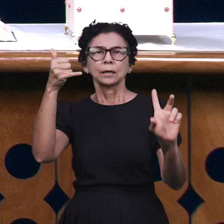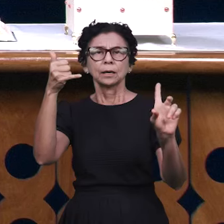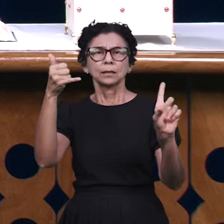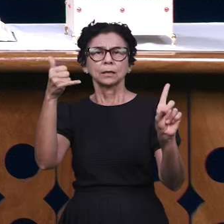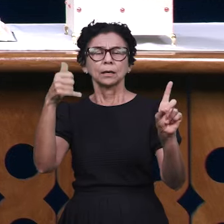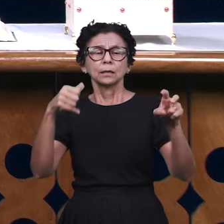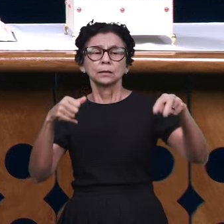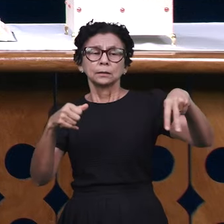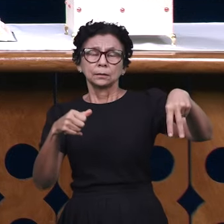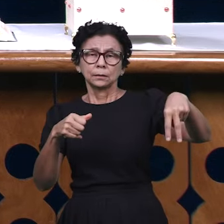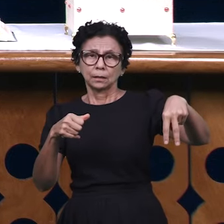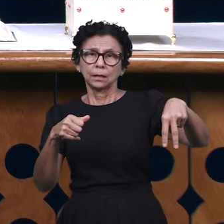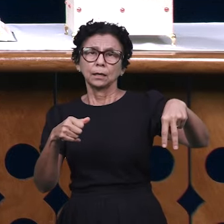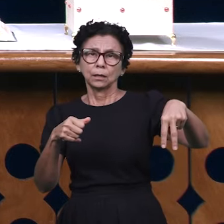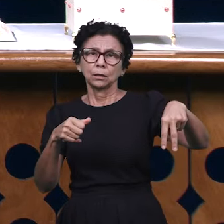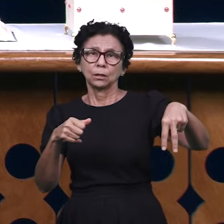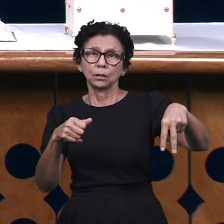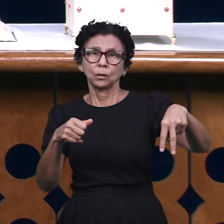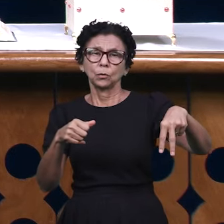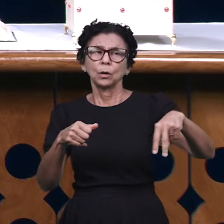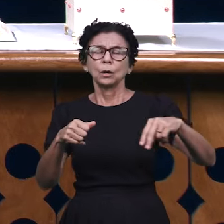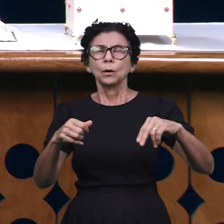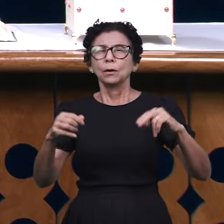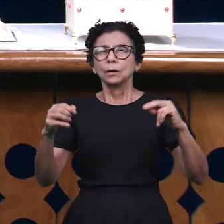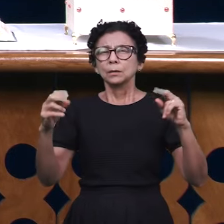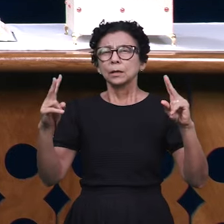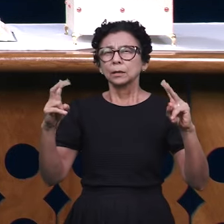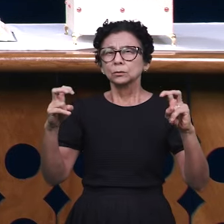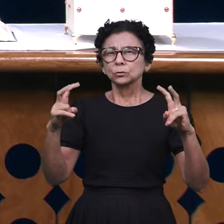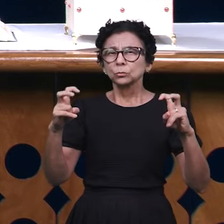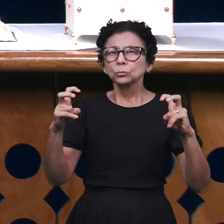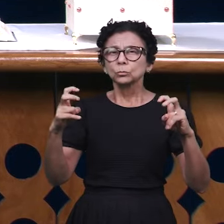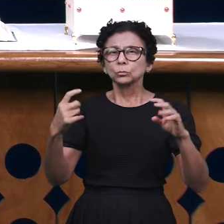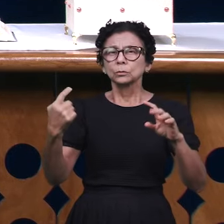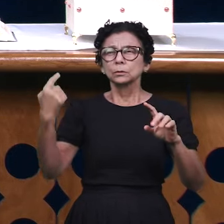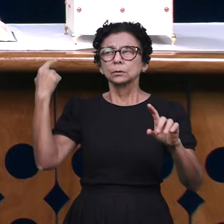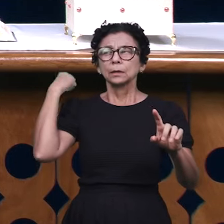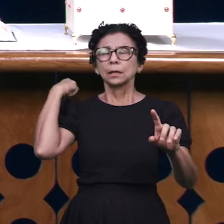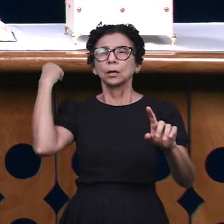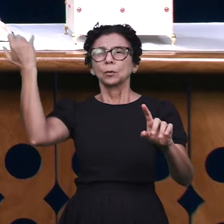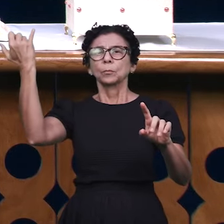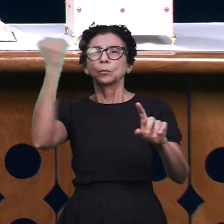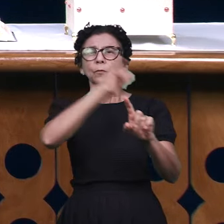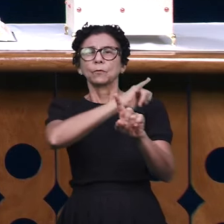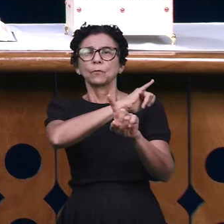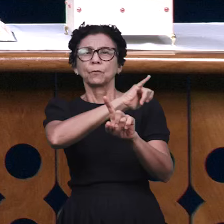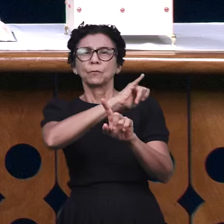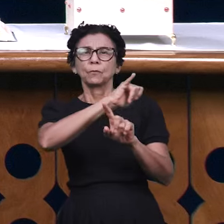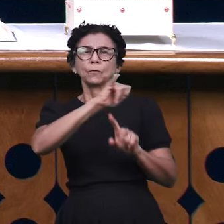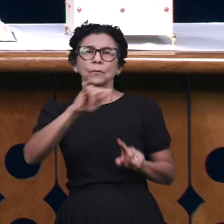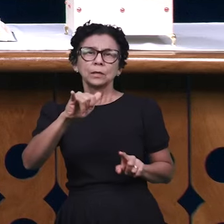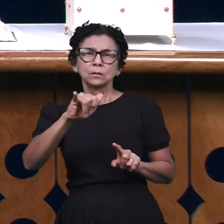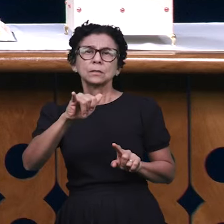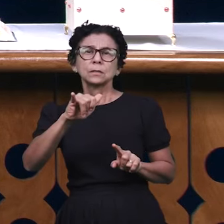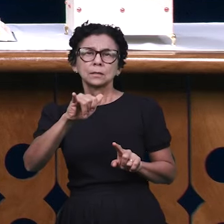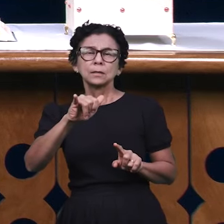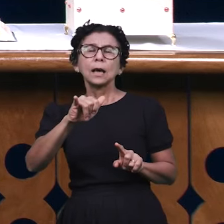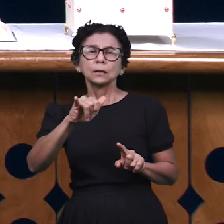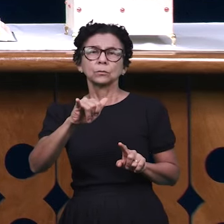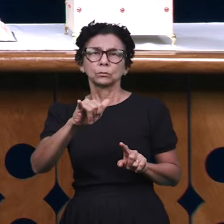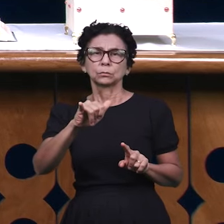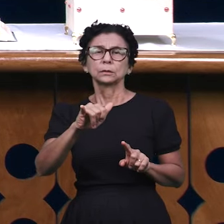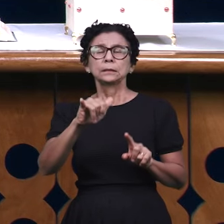assuntos que tinham sido profetizados, quer dizer, colocados na mente, na